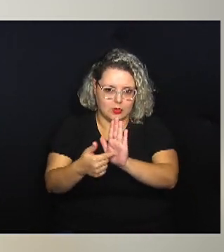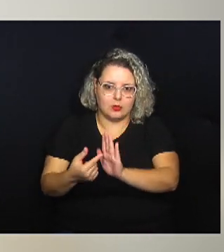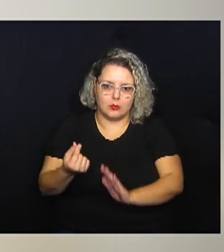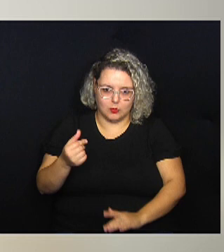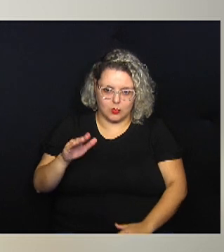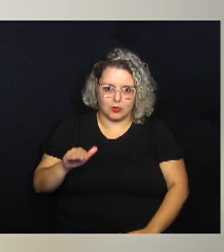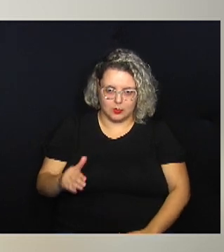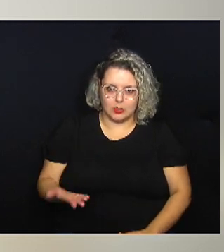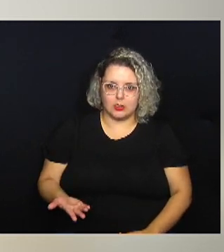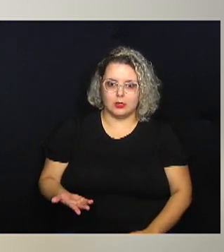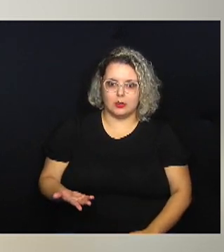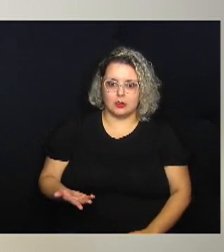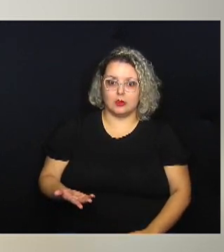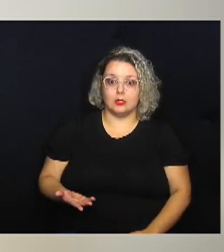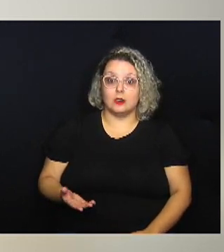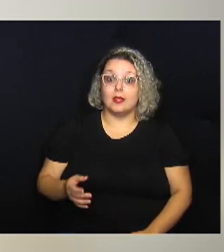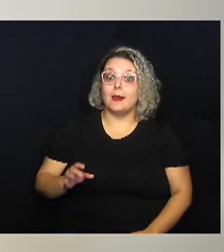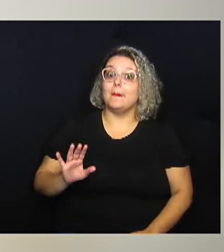baratos